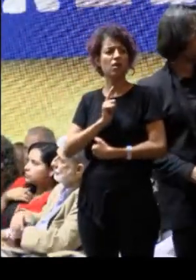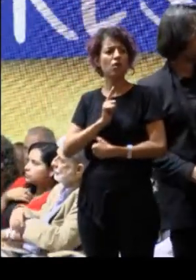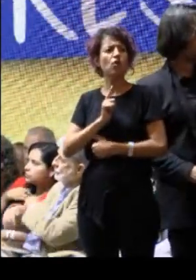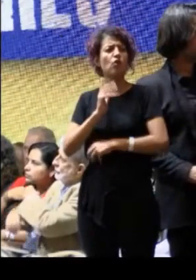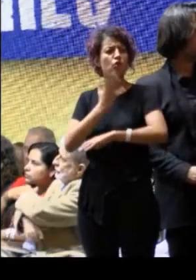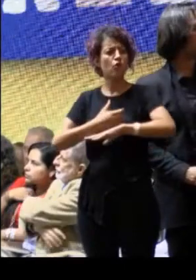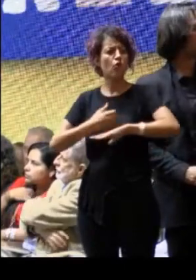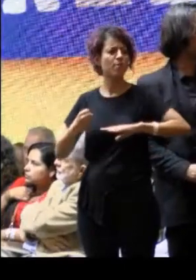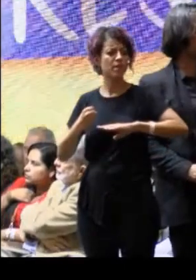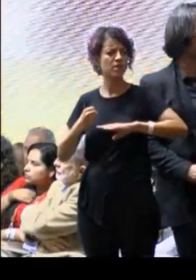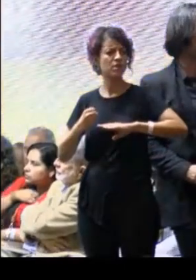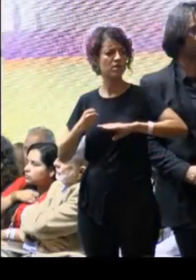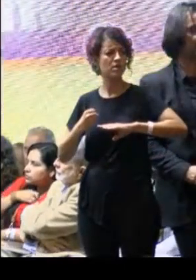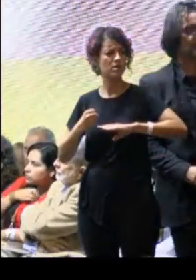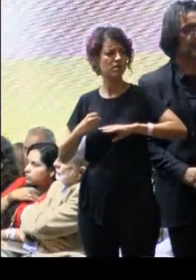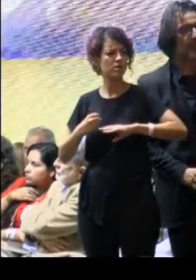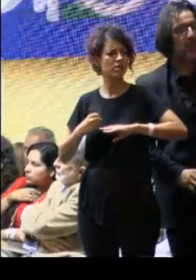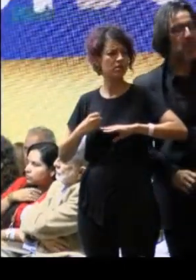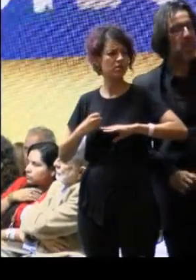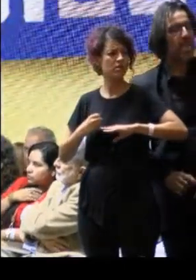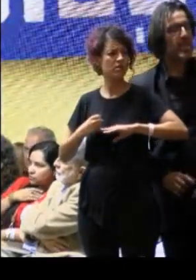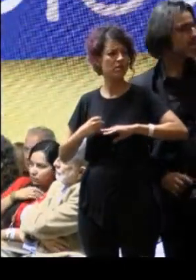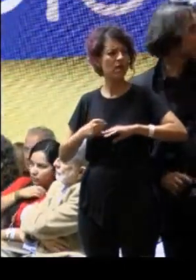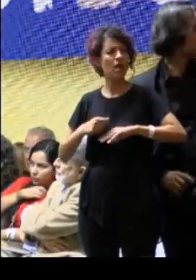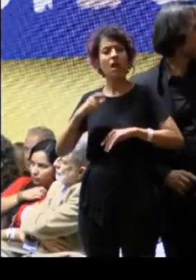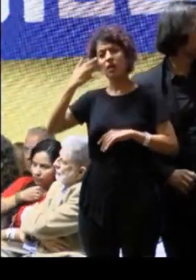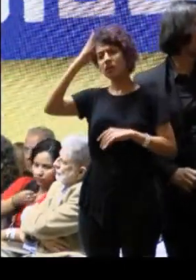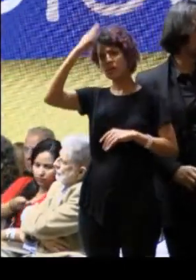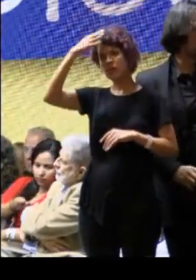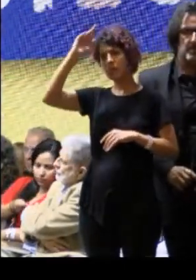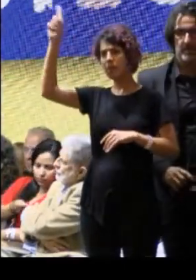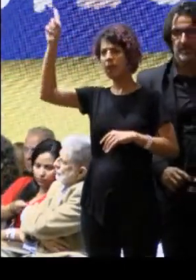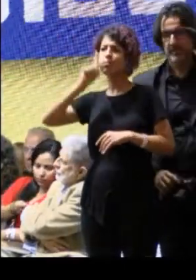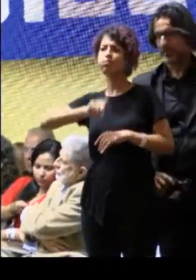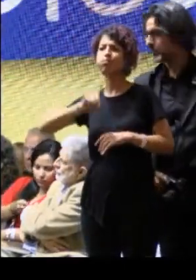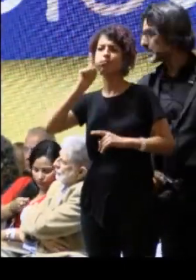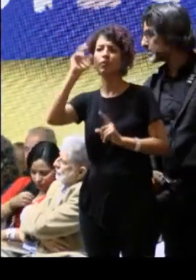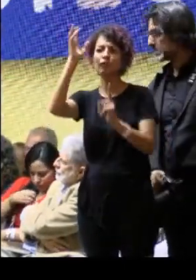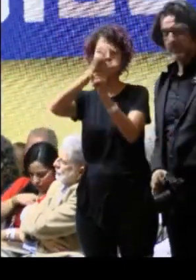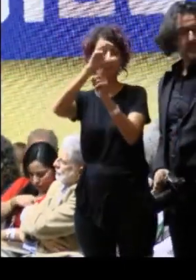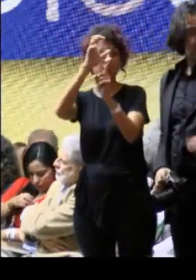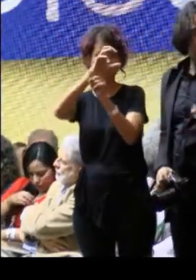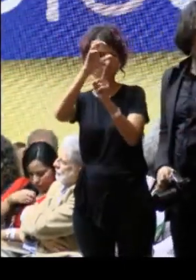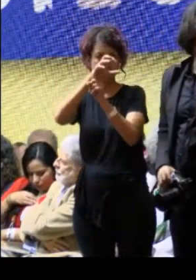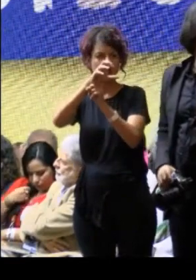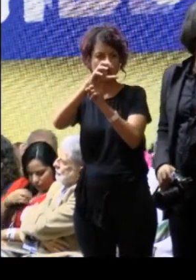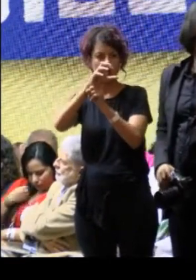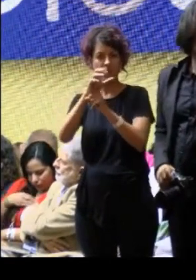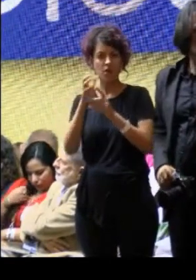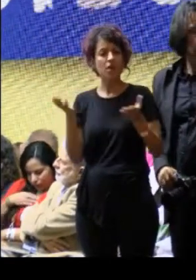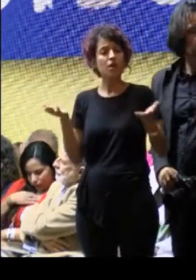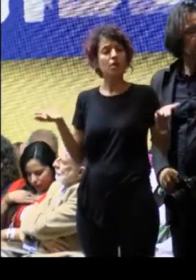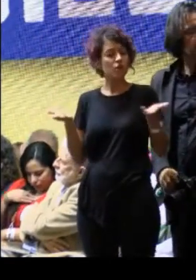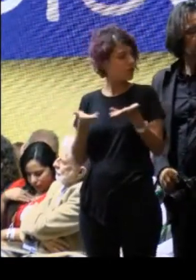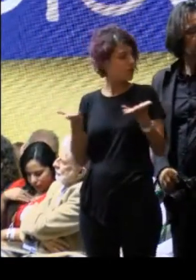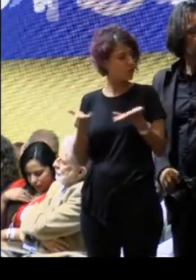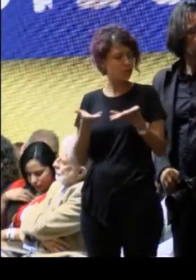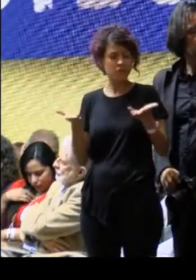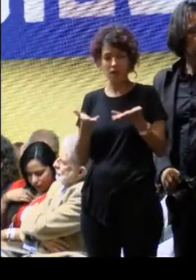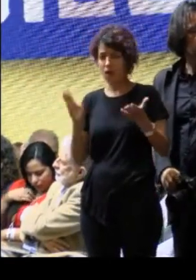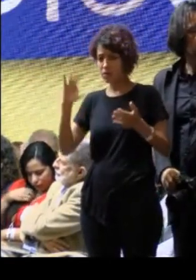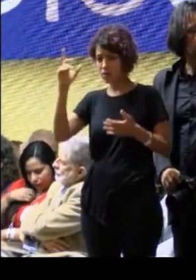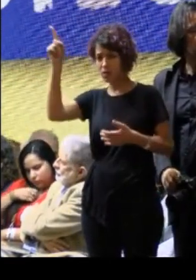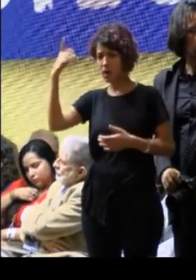inteiro democrático, liderado pelo Trump nos Estados Unidos. E hoje, depois do que aconteceu na